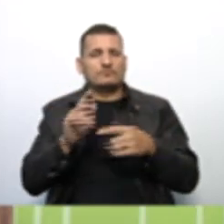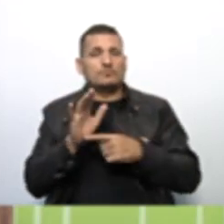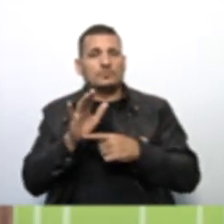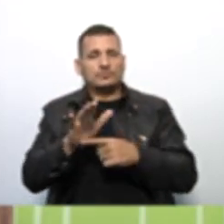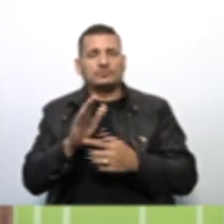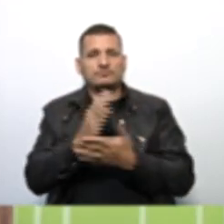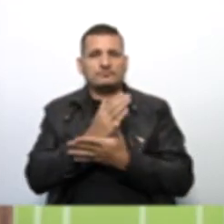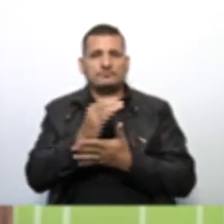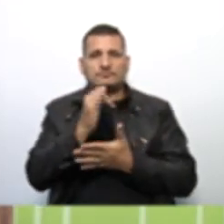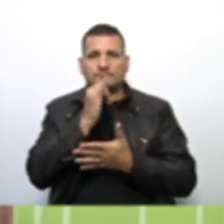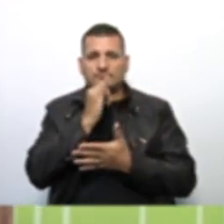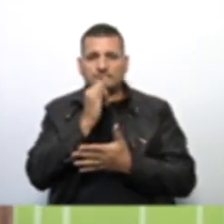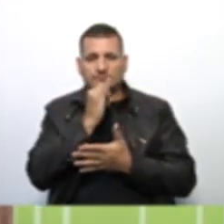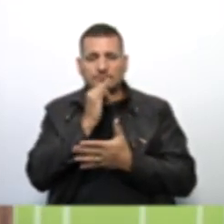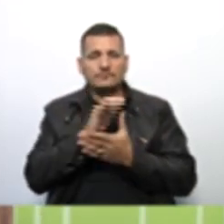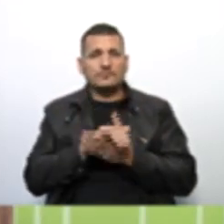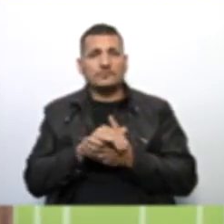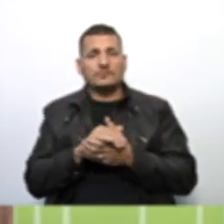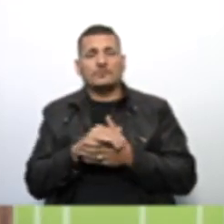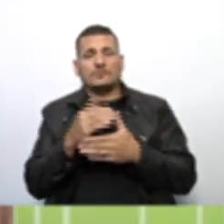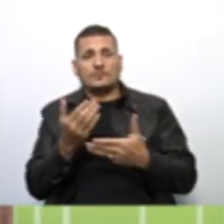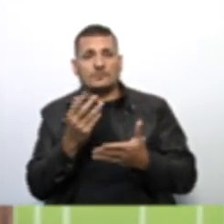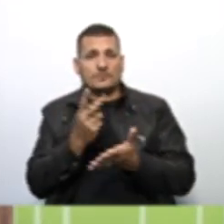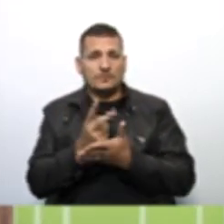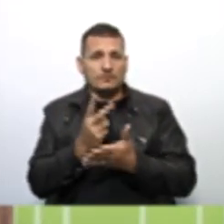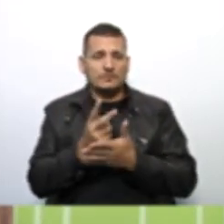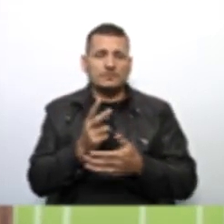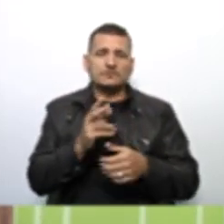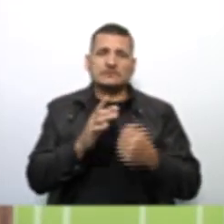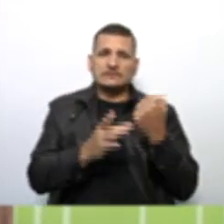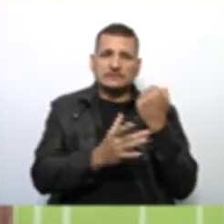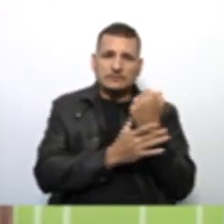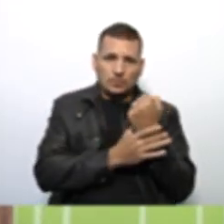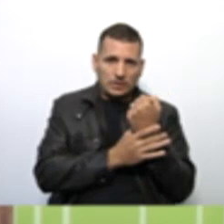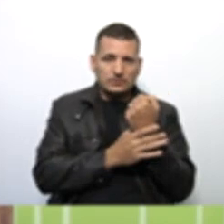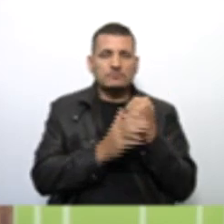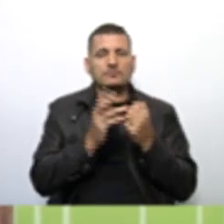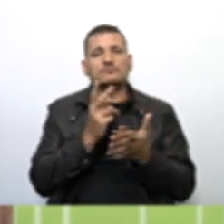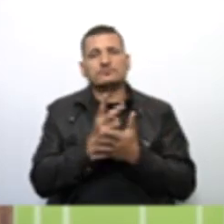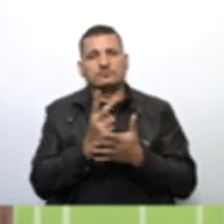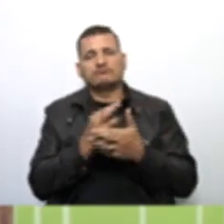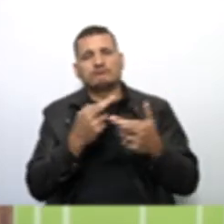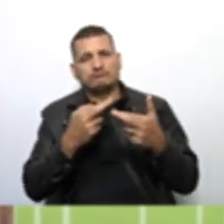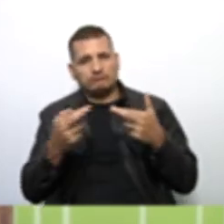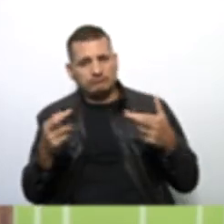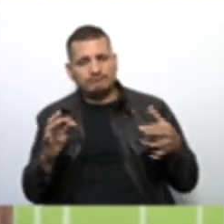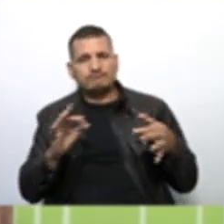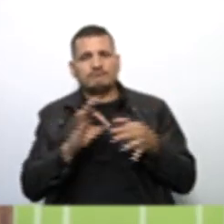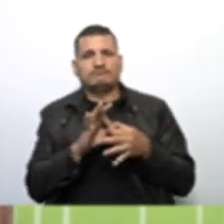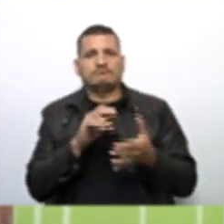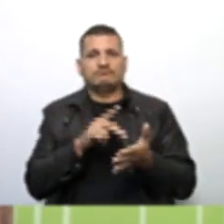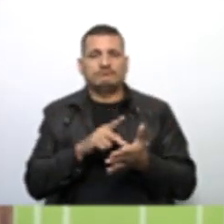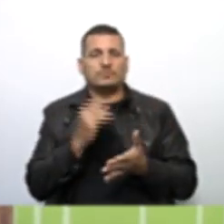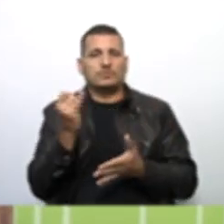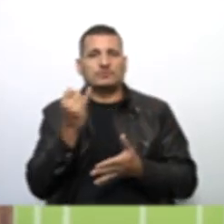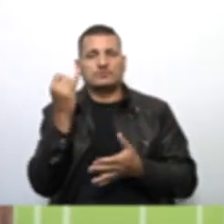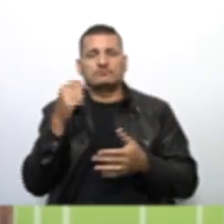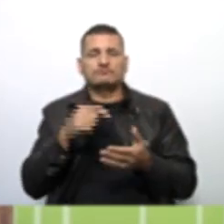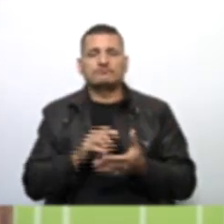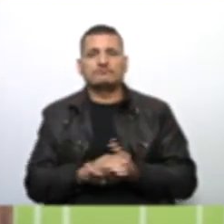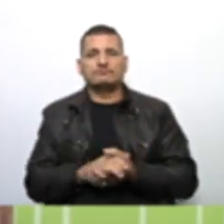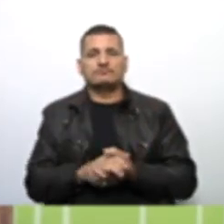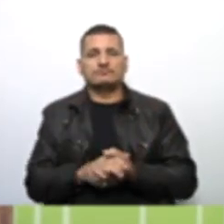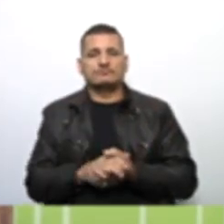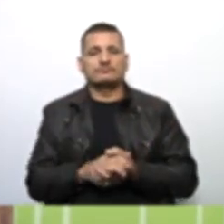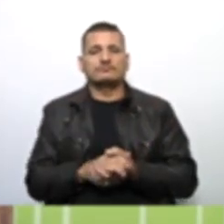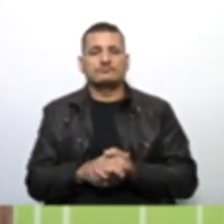Então, sempre quando envolver segurança, também vai envolver rede. Então, é uma questão bastante importante. Você